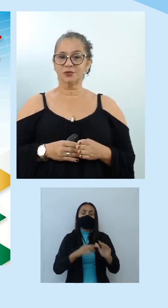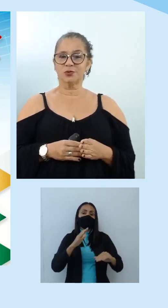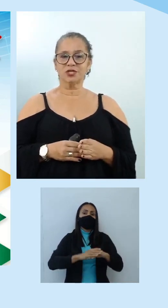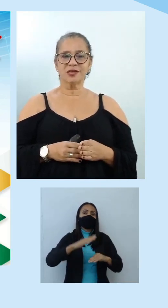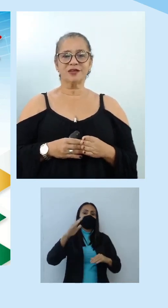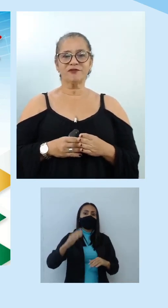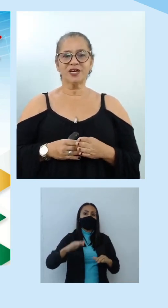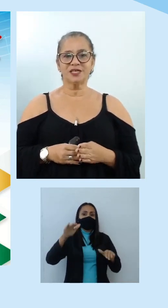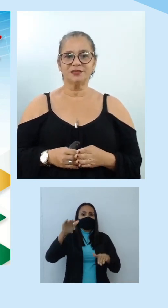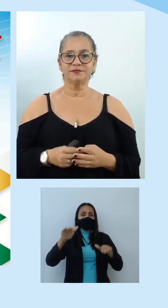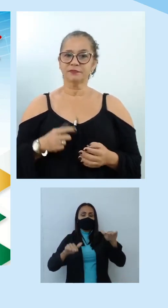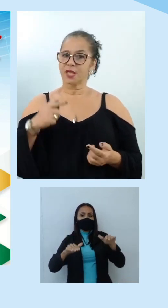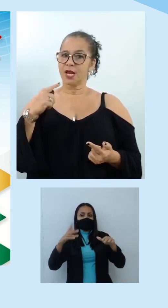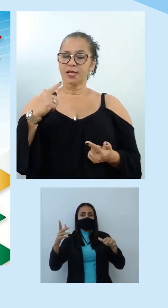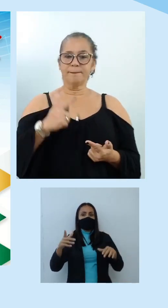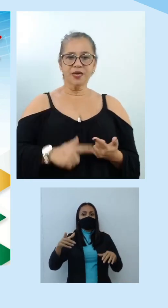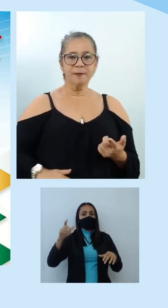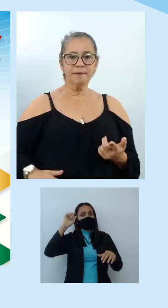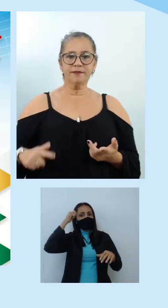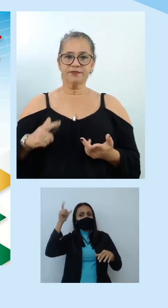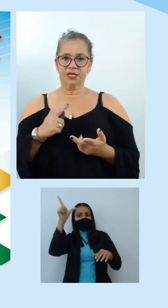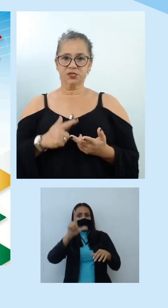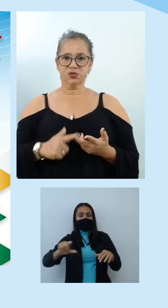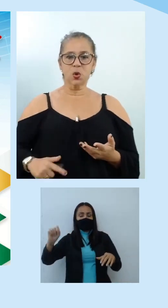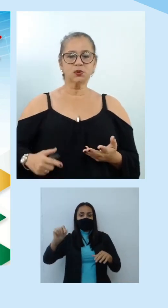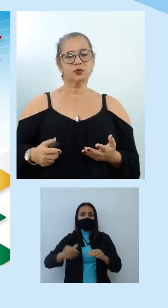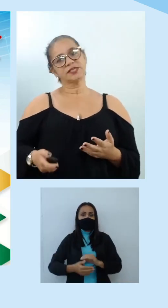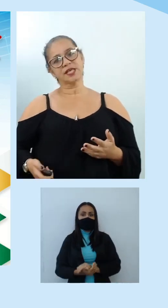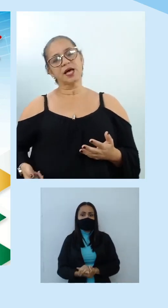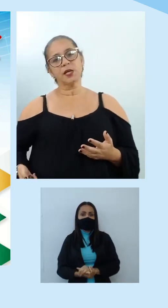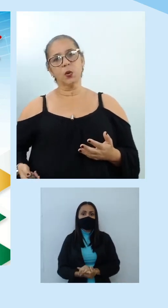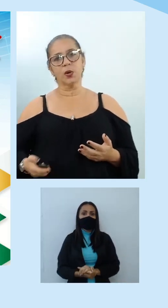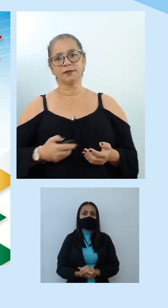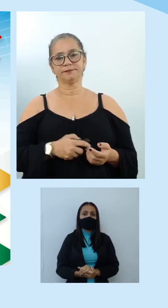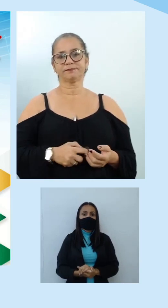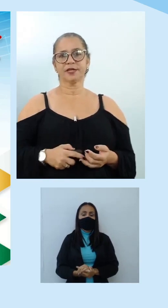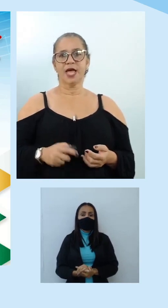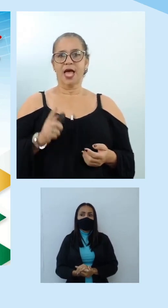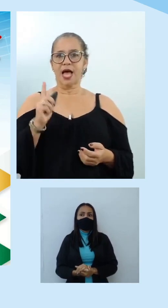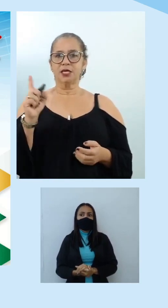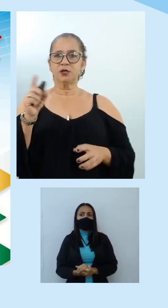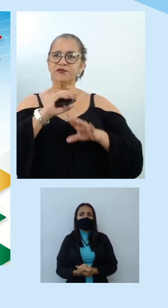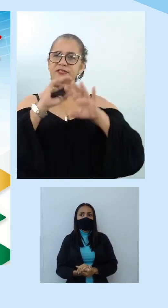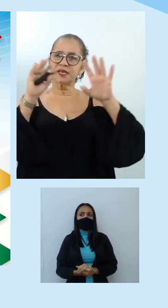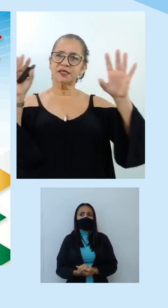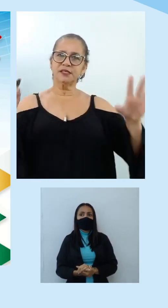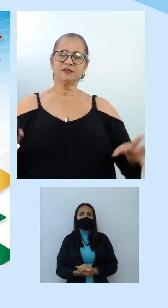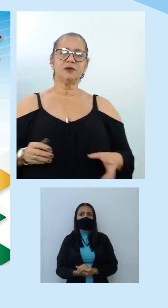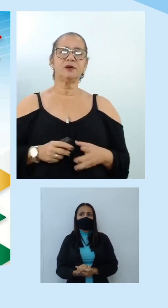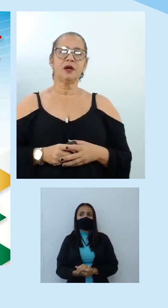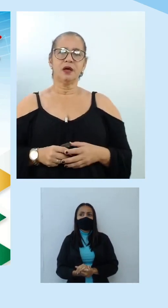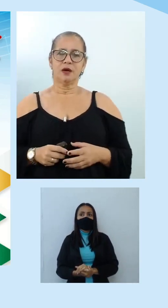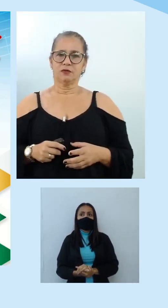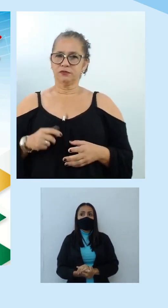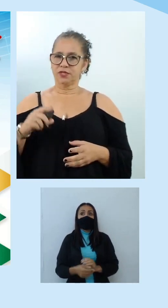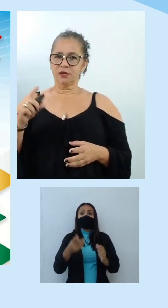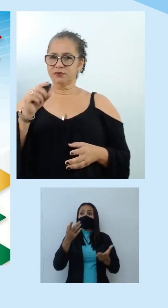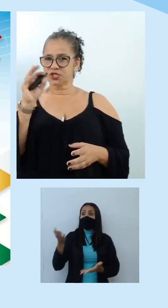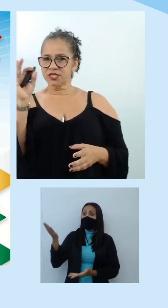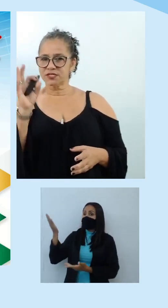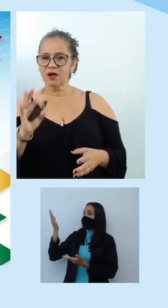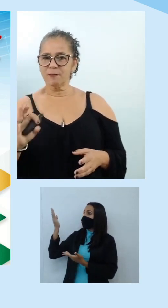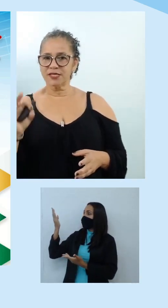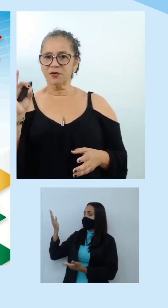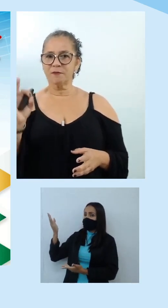sociais são do continente africano. Namíbia, Lesotho e Serra Leoa. Aí eu fiz aqui, ó, dei